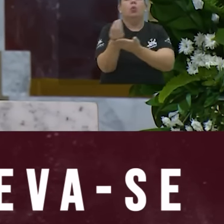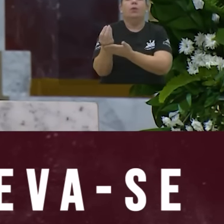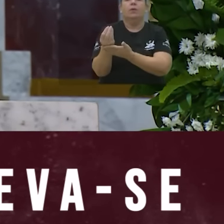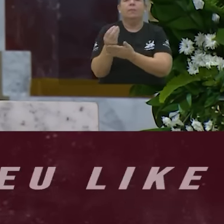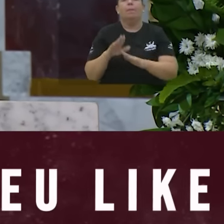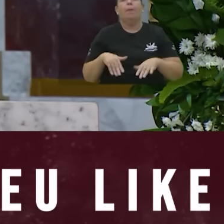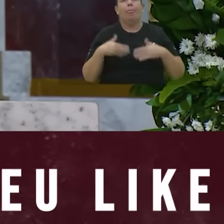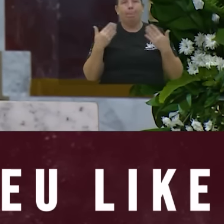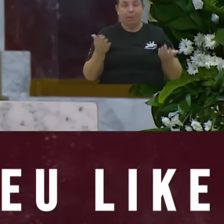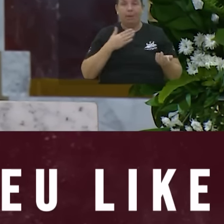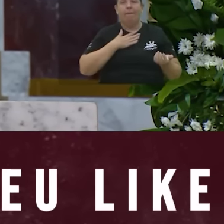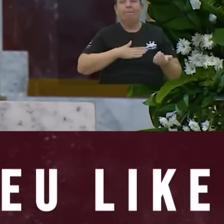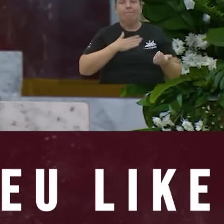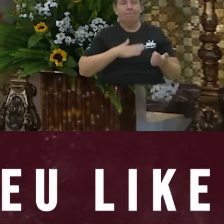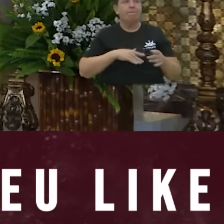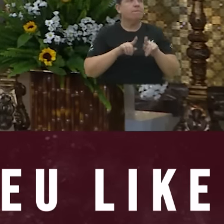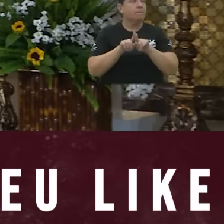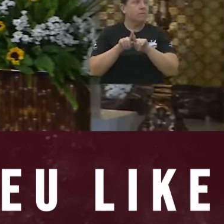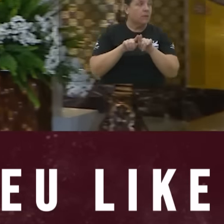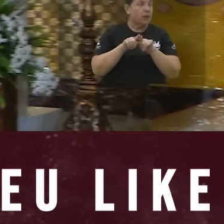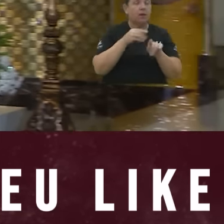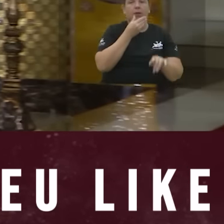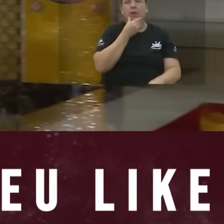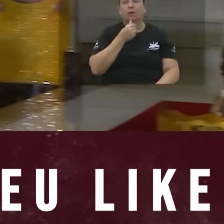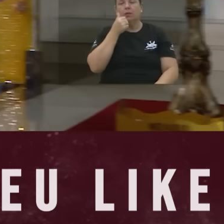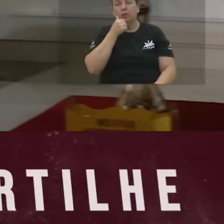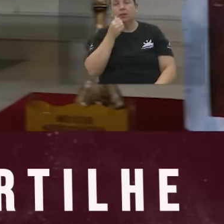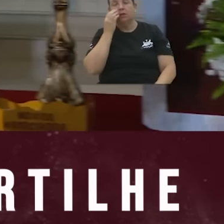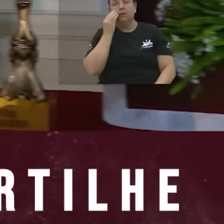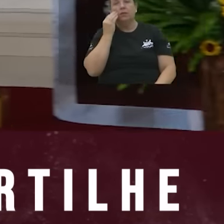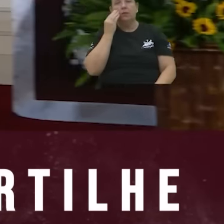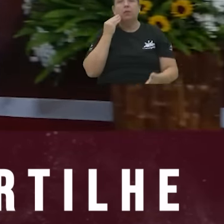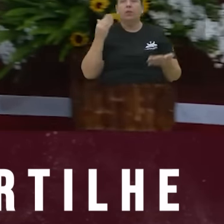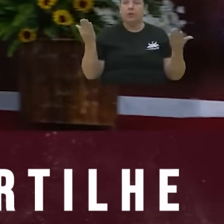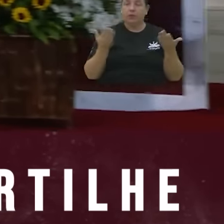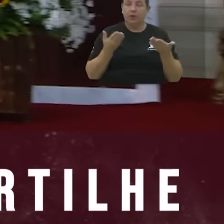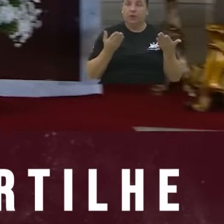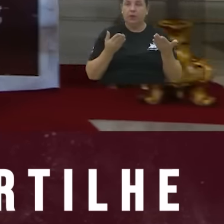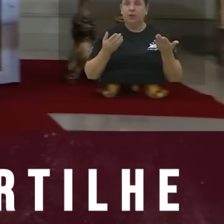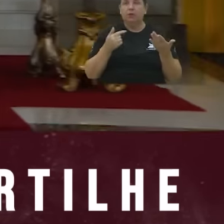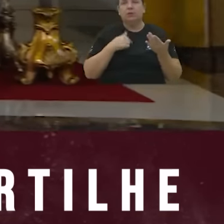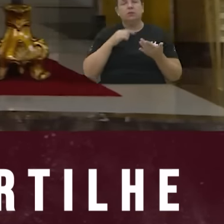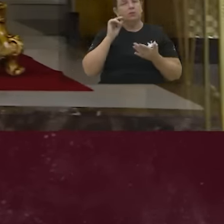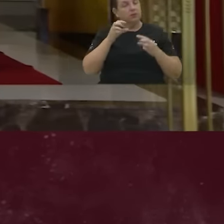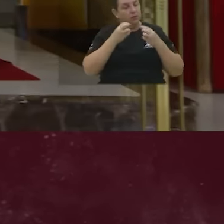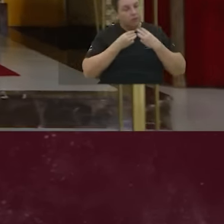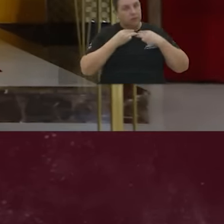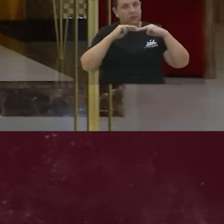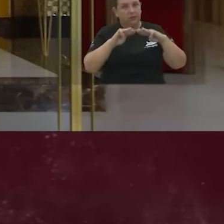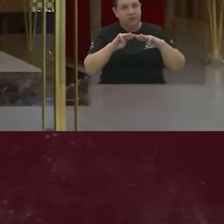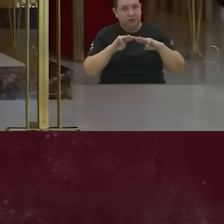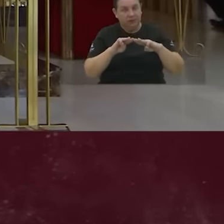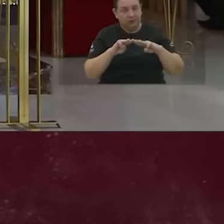Portanto, queridos irmãos, irmãs, hoje eu fico só nessa mensagem.